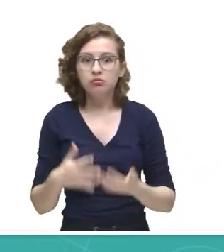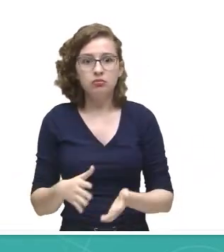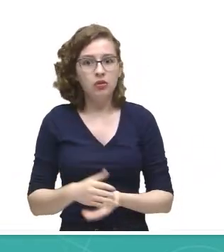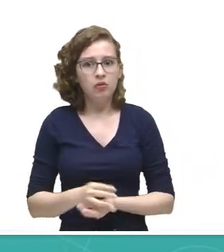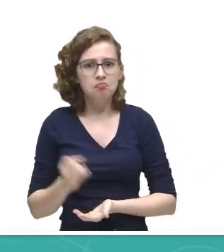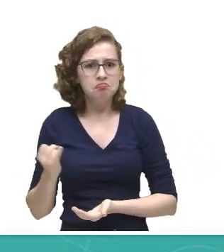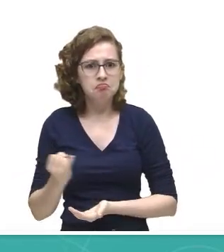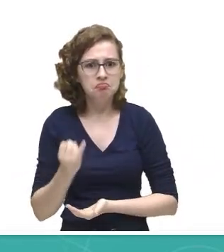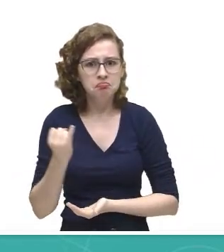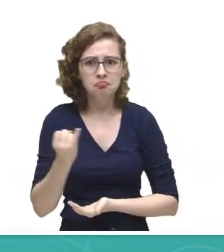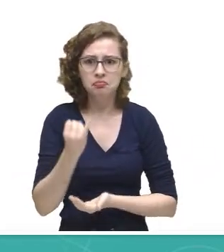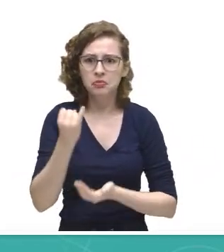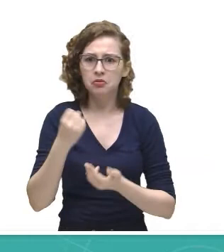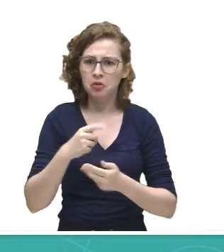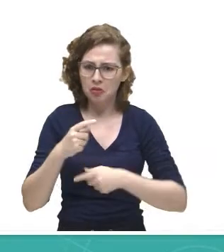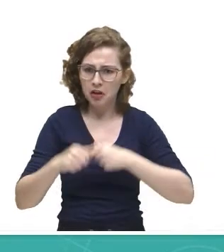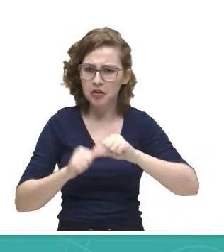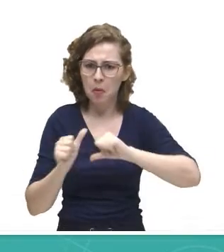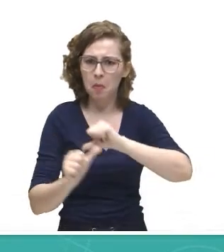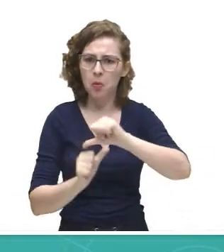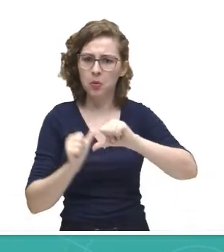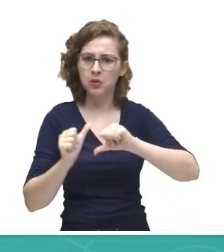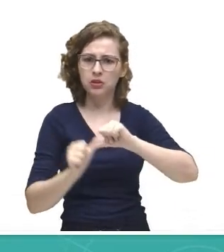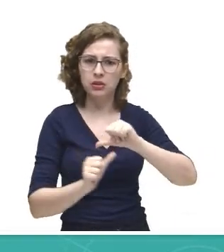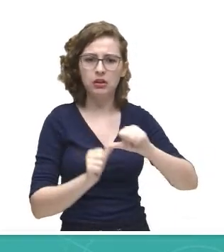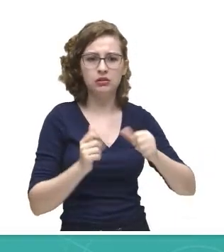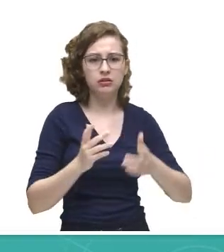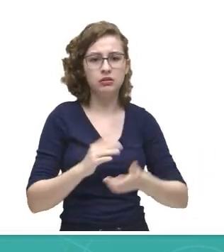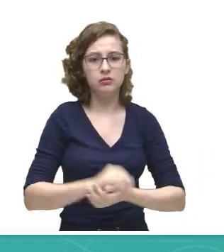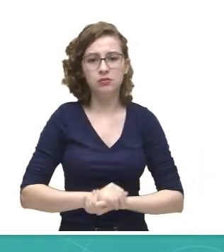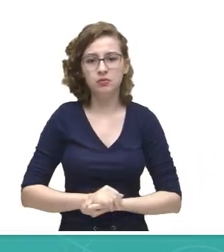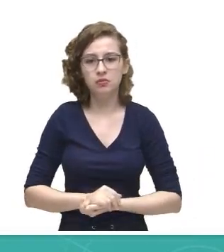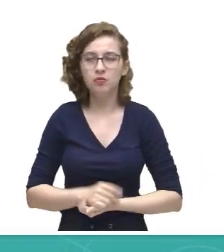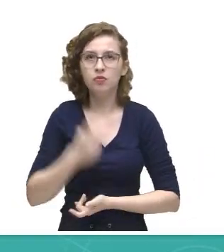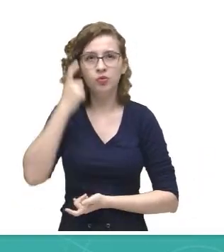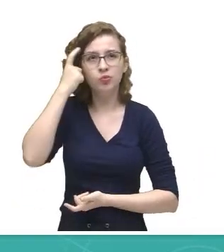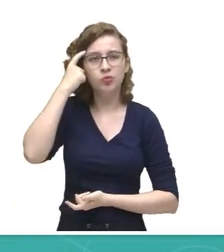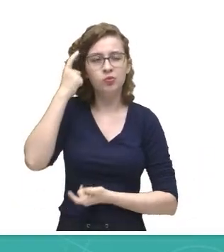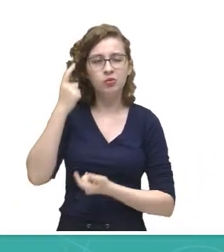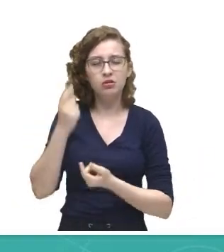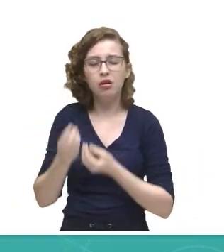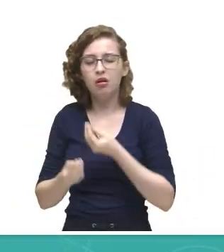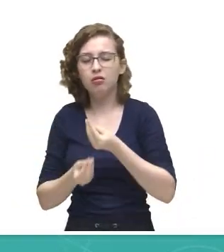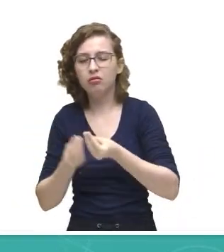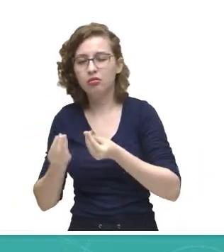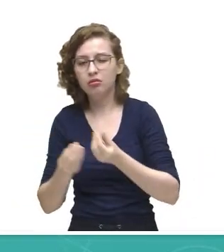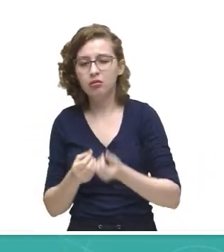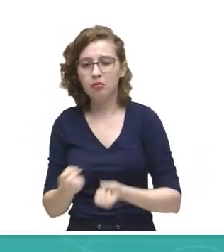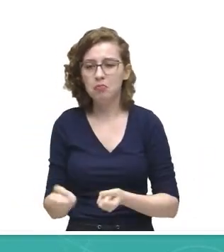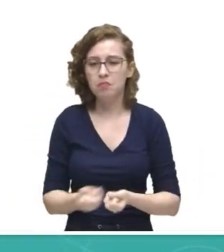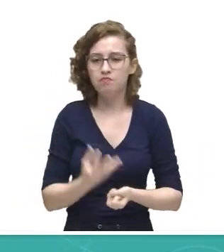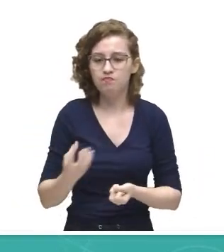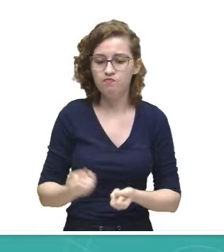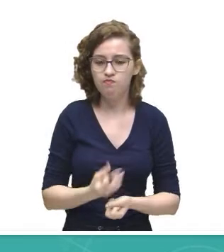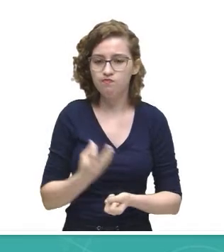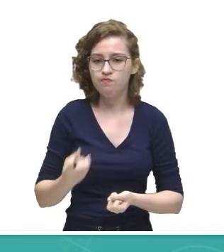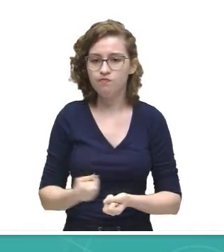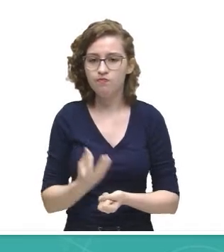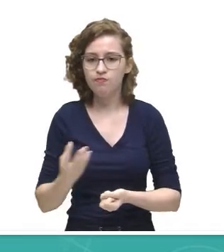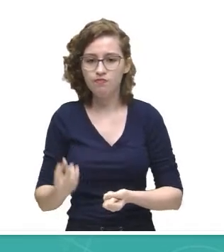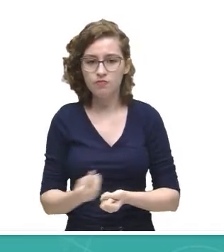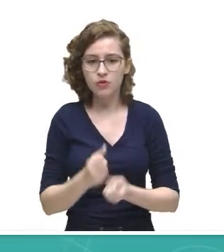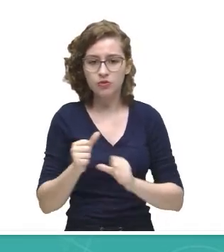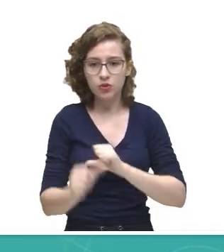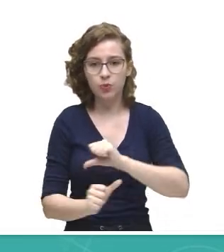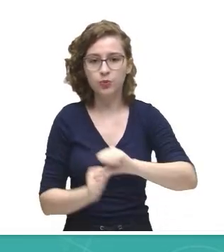impactos essa revolução vem trazer. Ela vai mudar o modo de produção. A gente vai observar aí durante a nossa aula